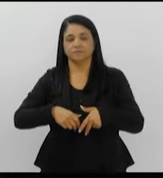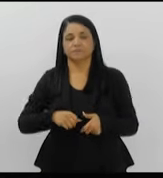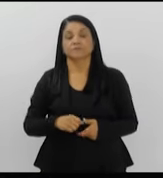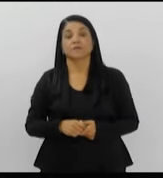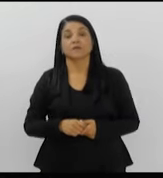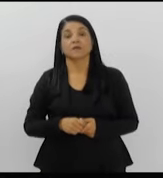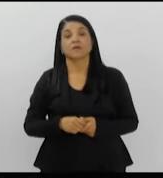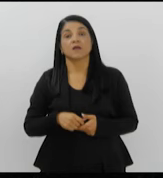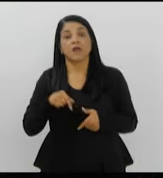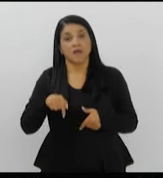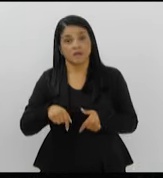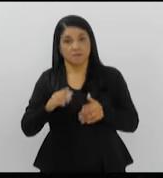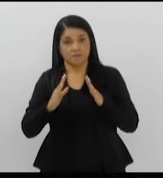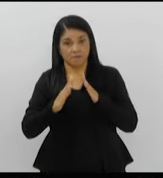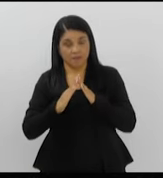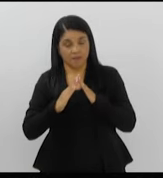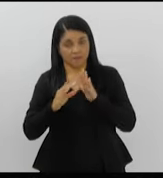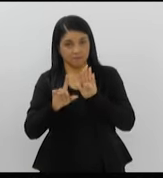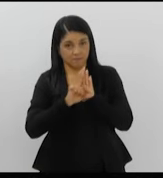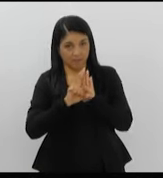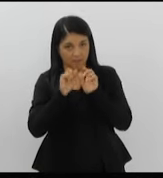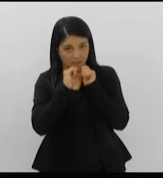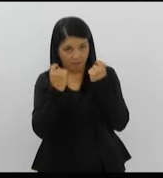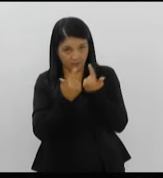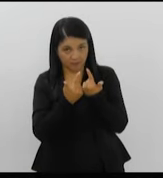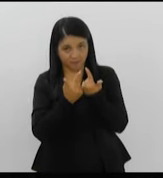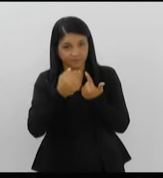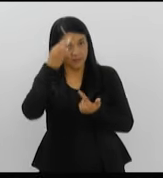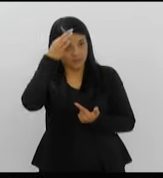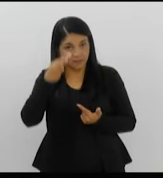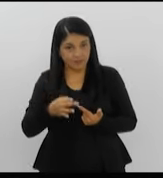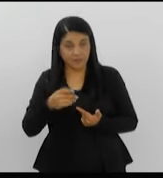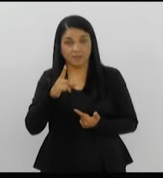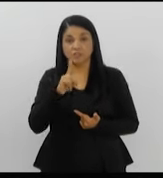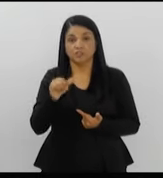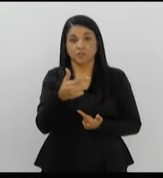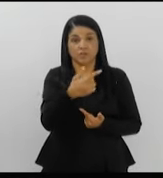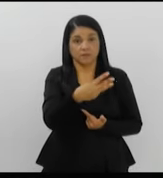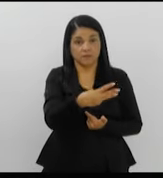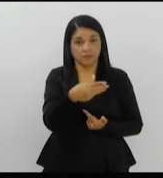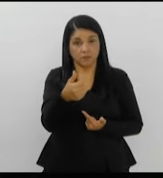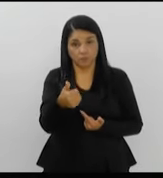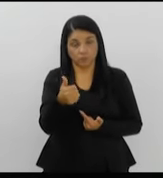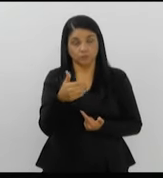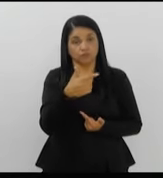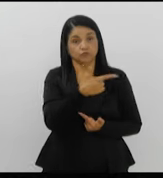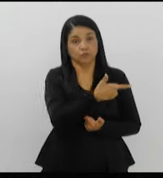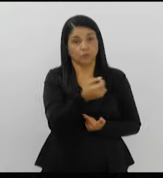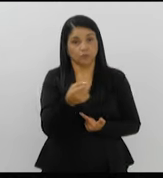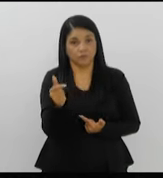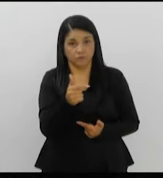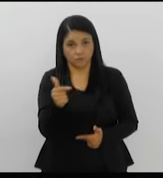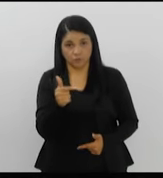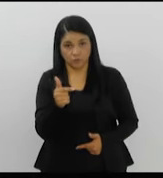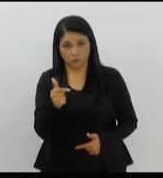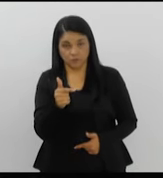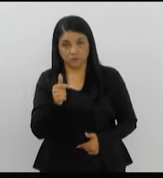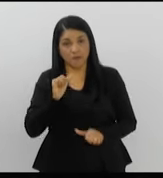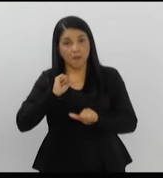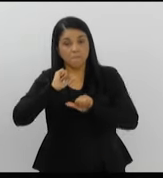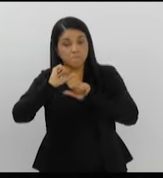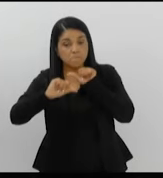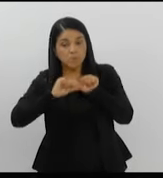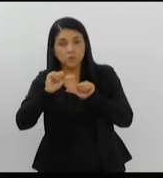Quis a casa entender que 31 de dezembro de 22 era mudança